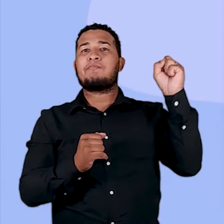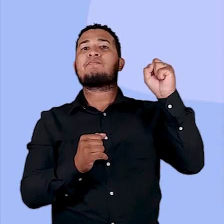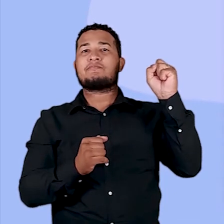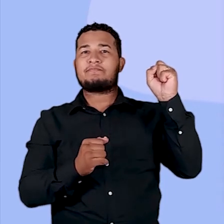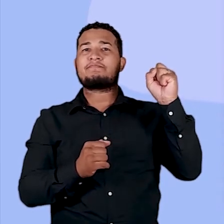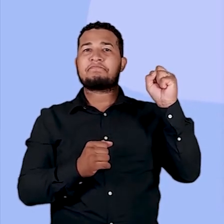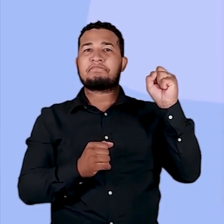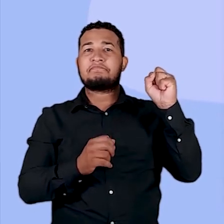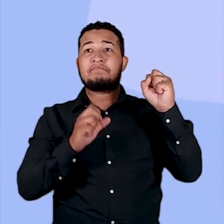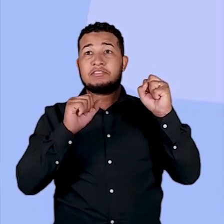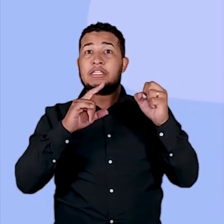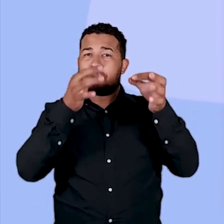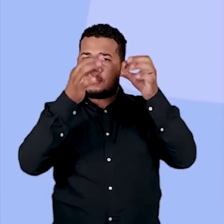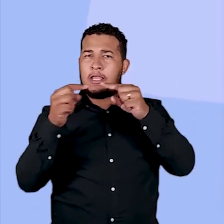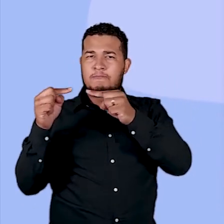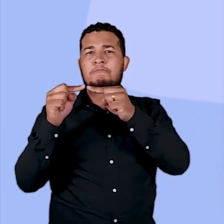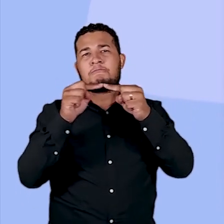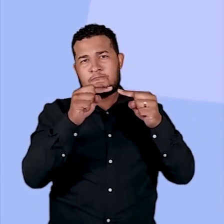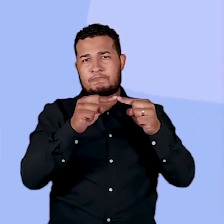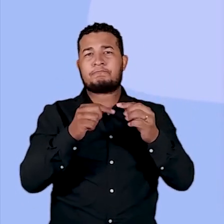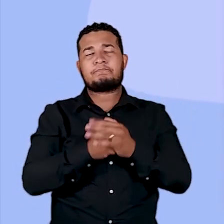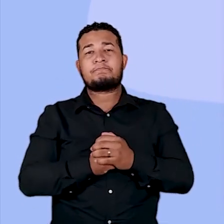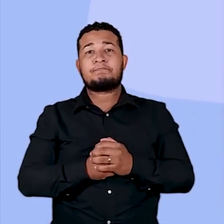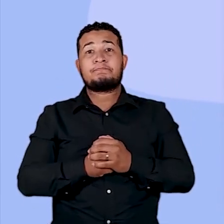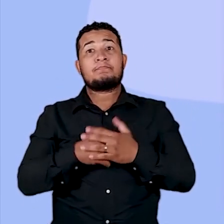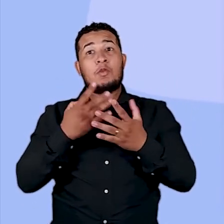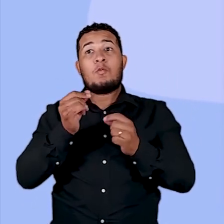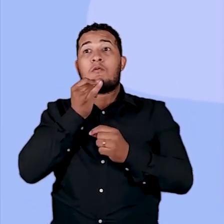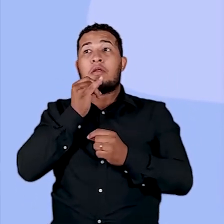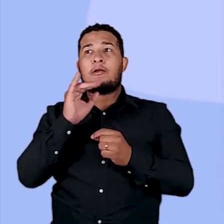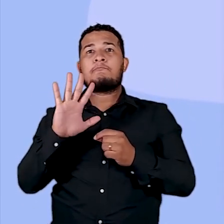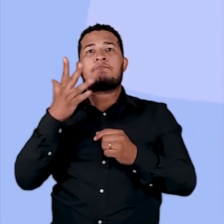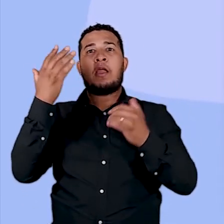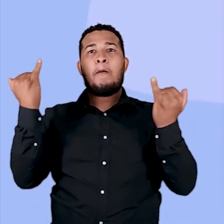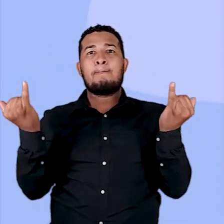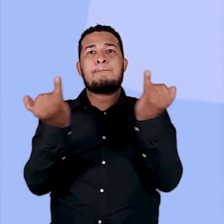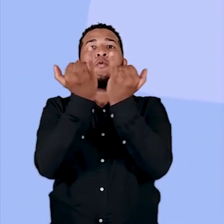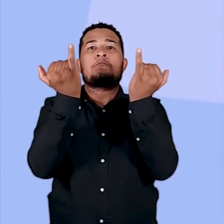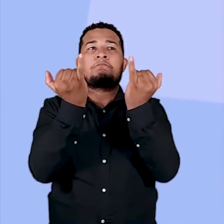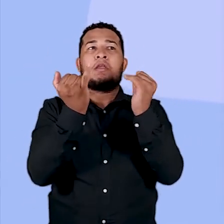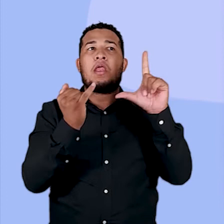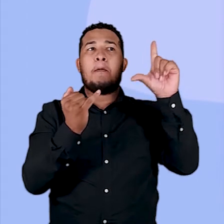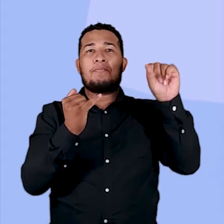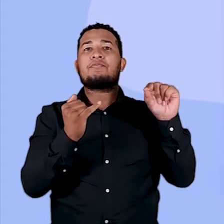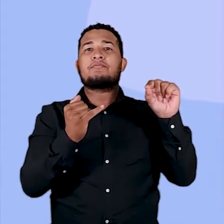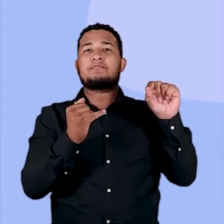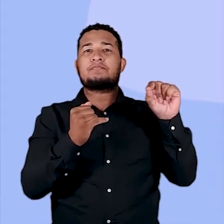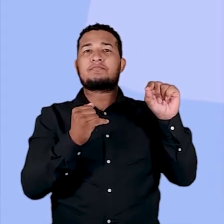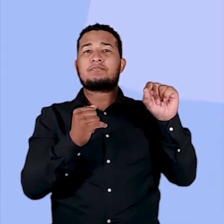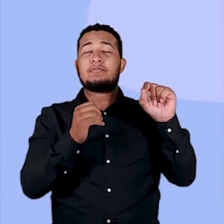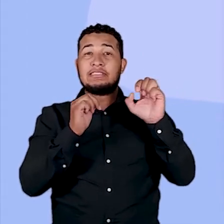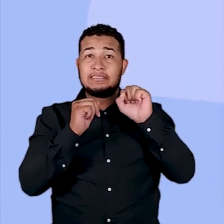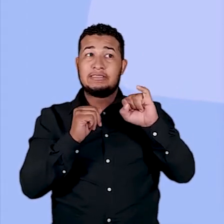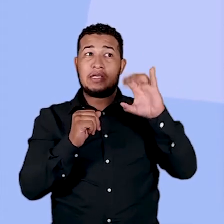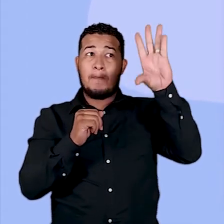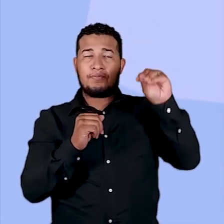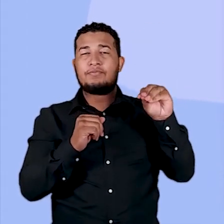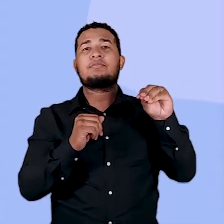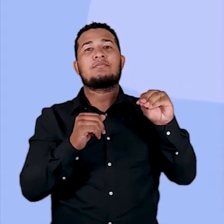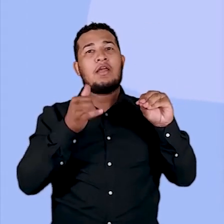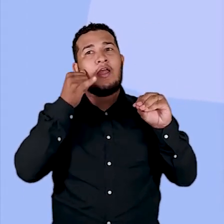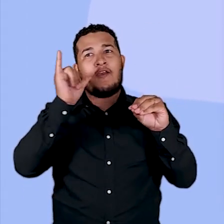para desligar, se isso estiver funcionando direitinho, lógico. Então, teve um curto-circuito, ele desarma. Ao desarmar, ele impede